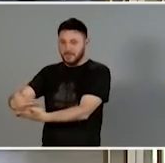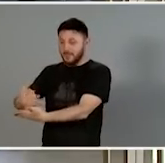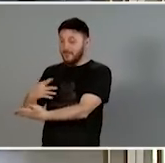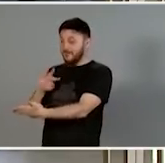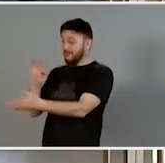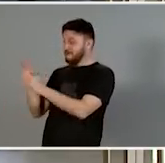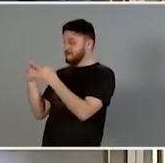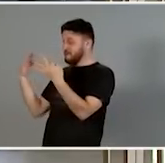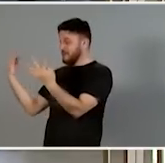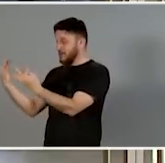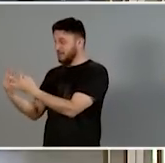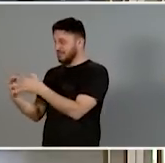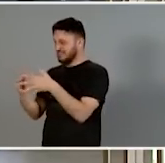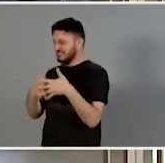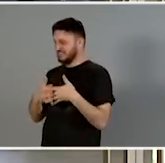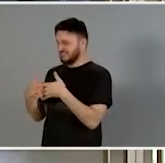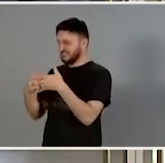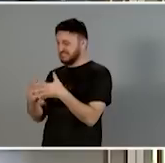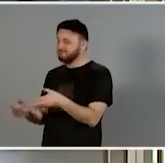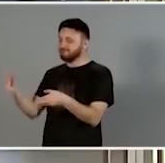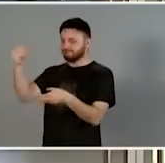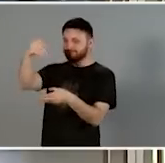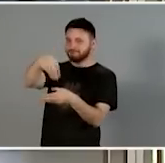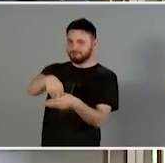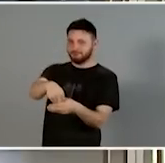está bagunçada,